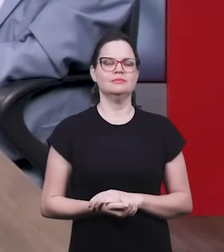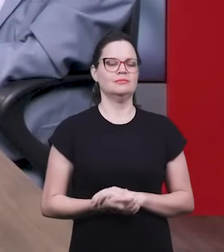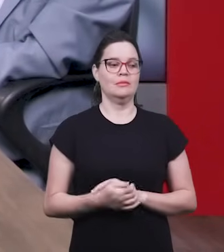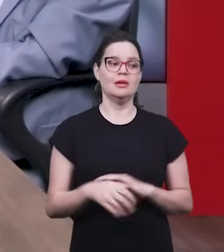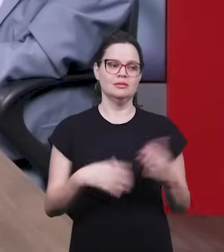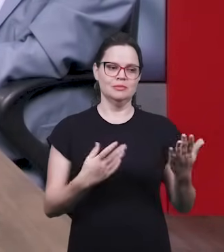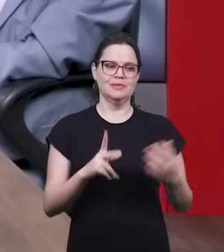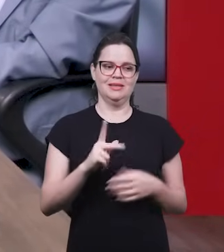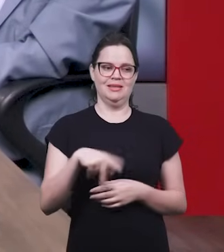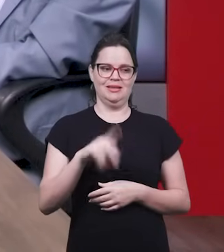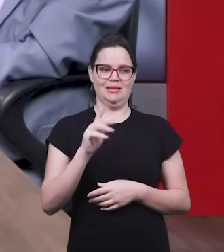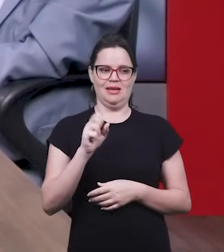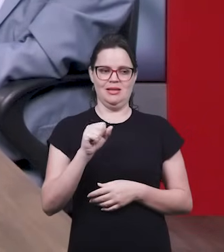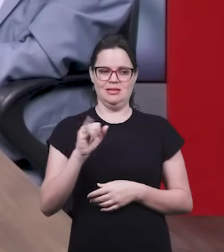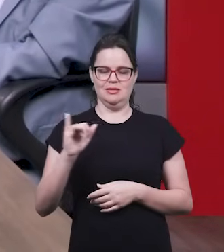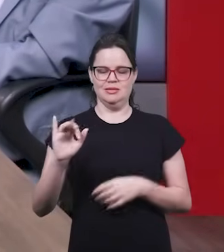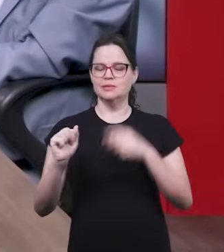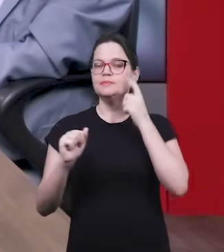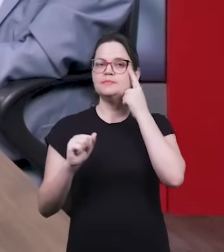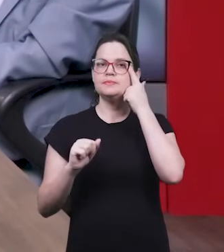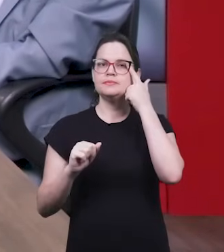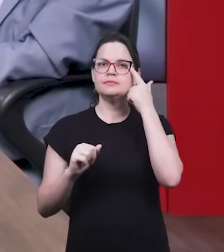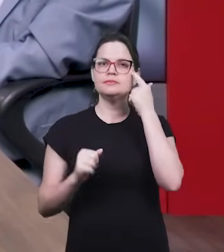Kézia, seguinte...